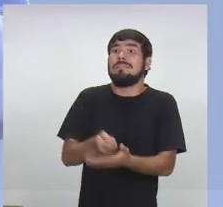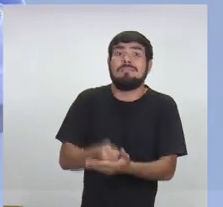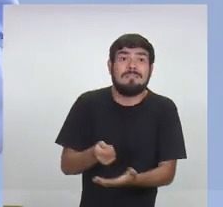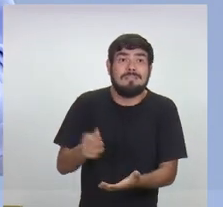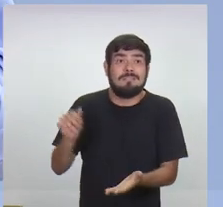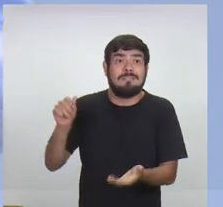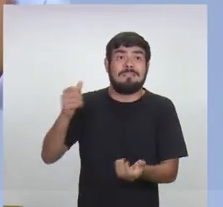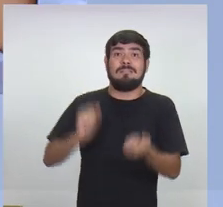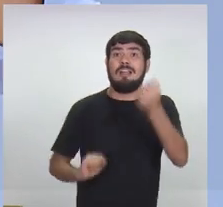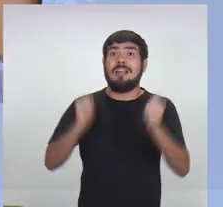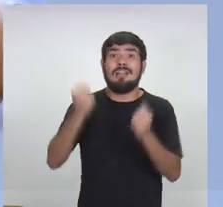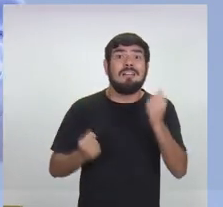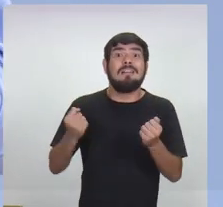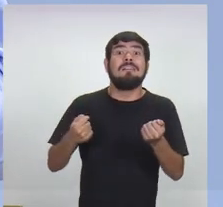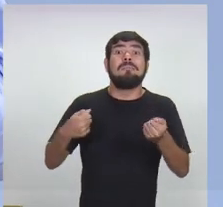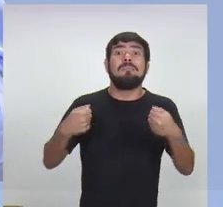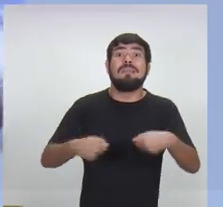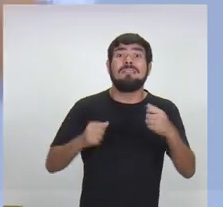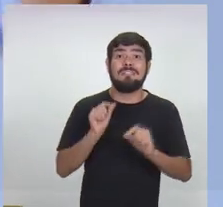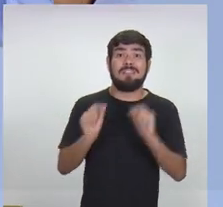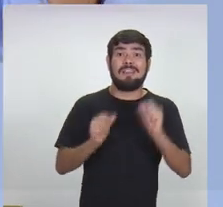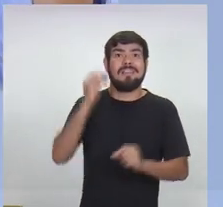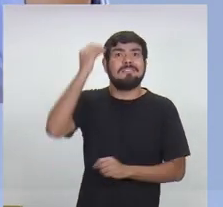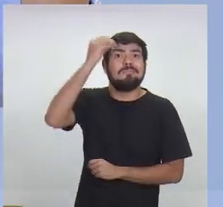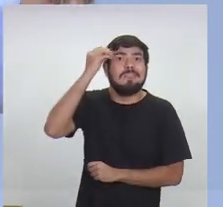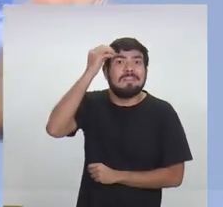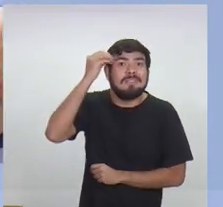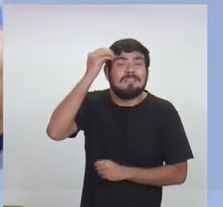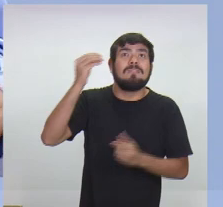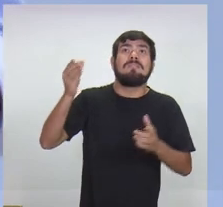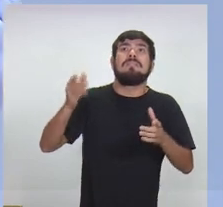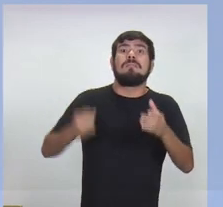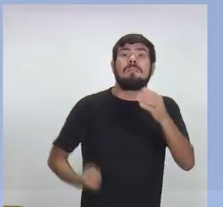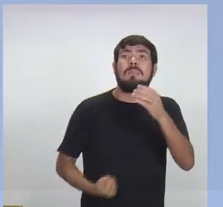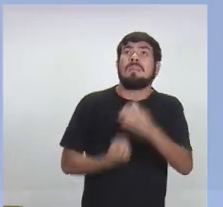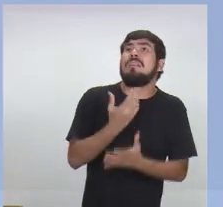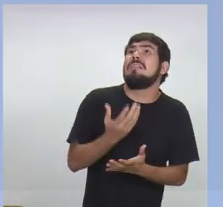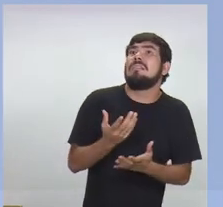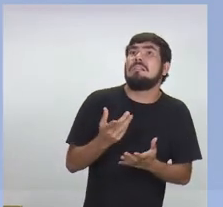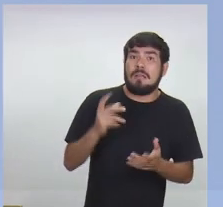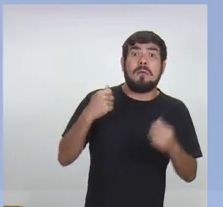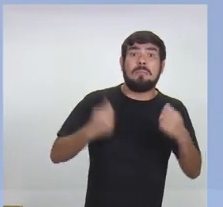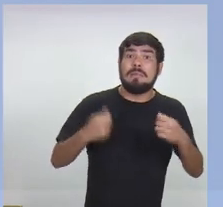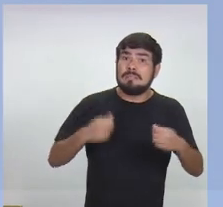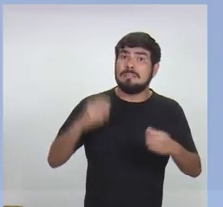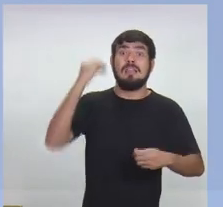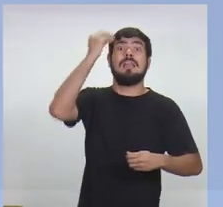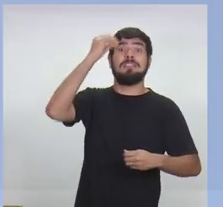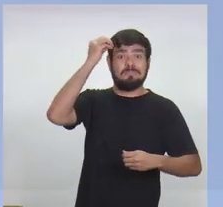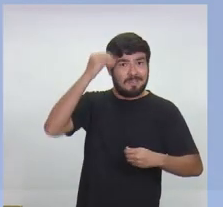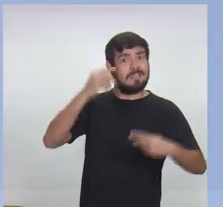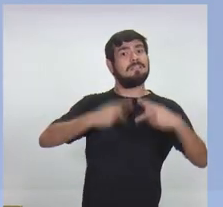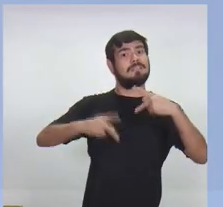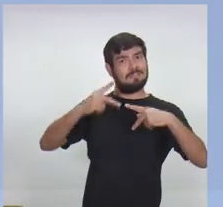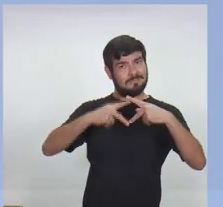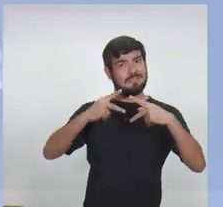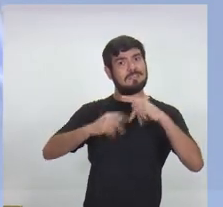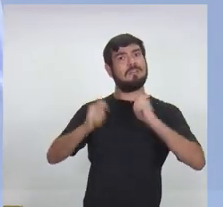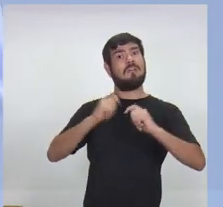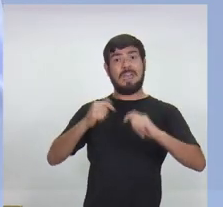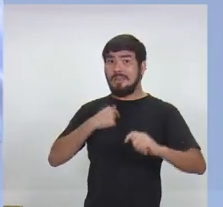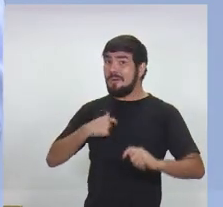isso é necessário ter experiência em administrar alguma coisa ter dado certo na administração e eu como governador